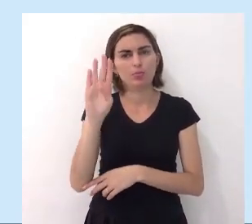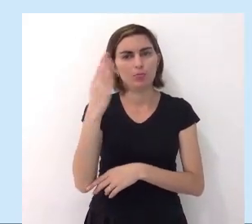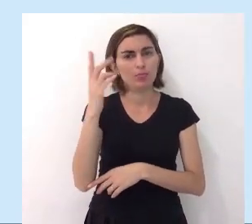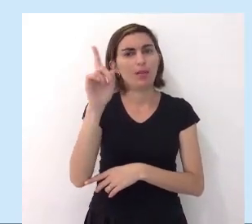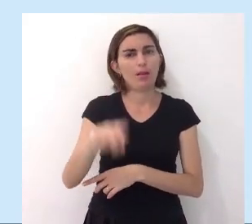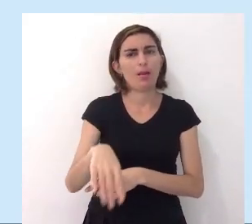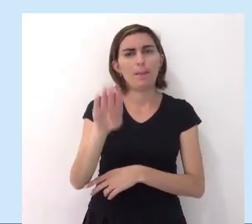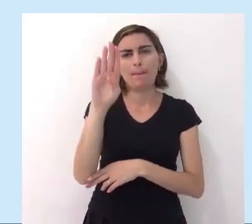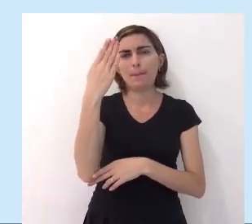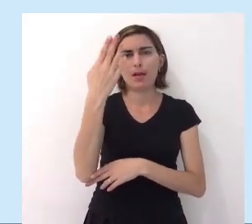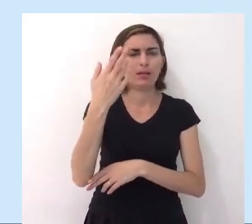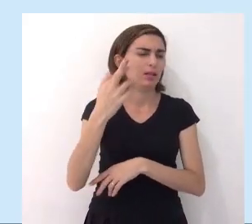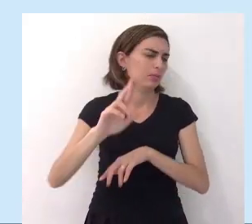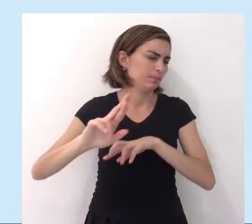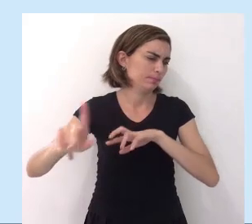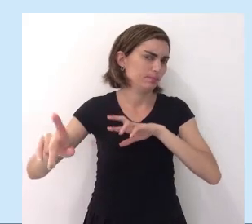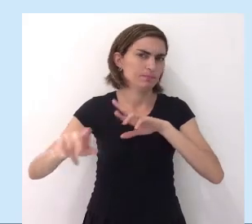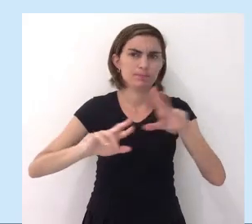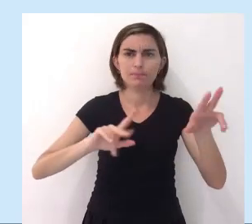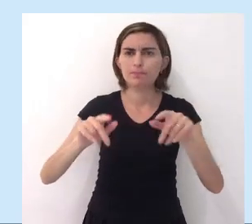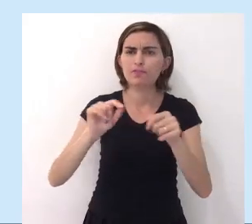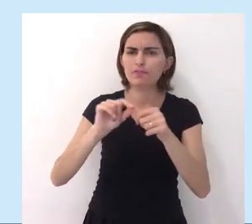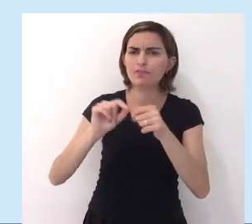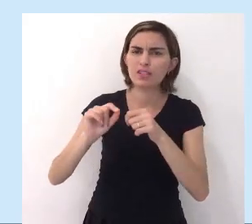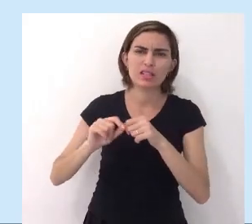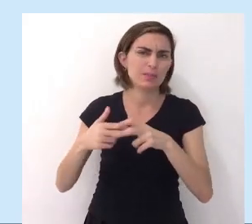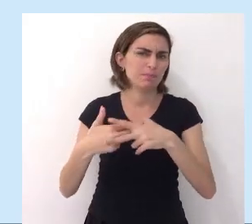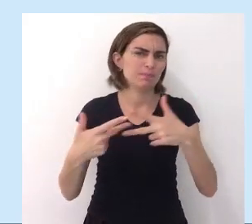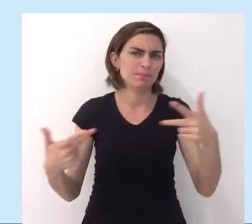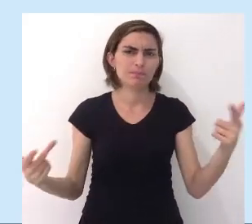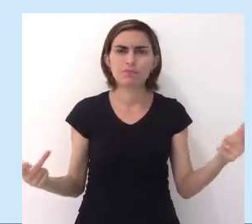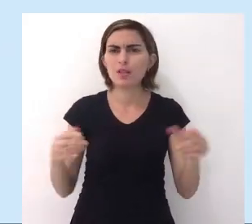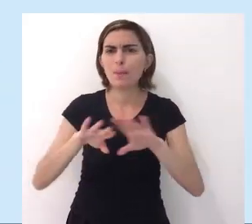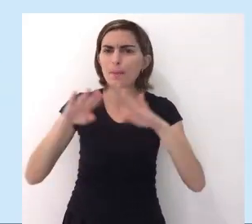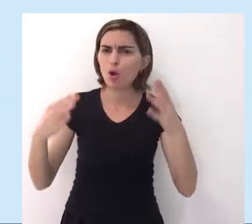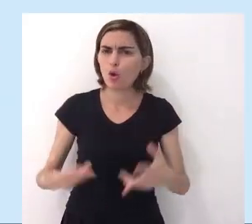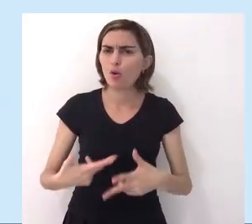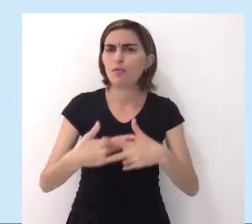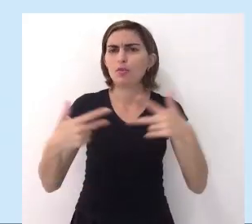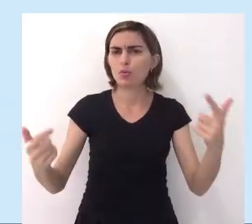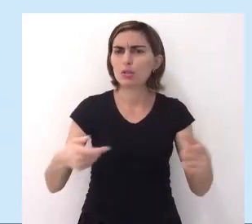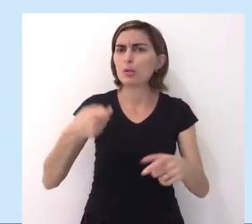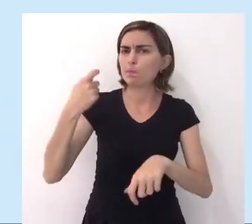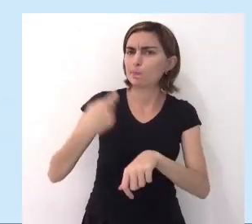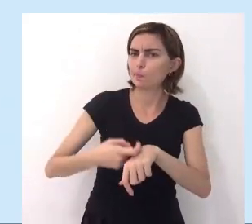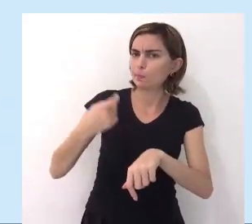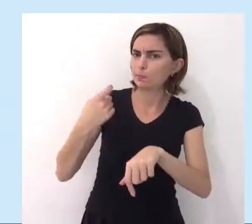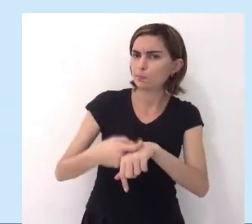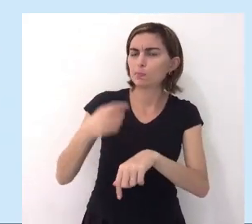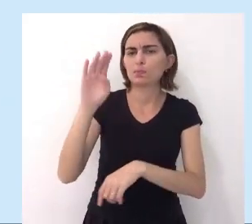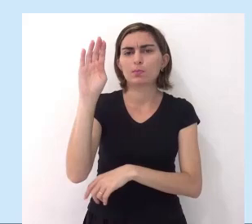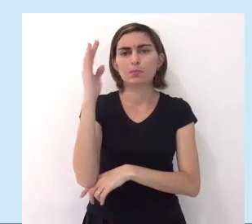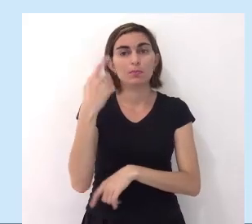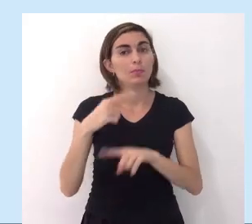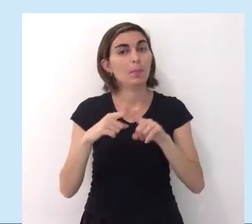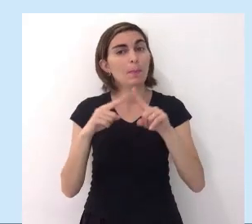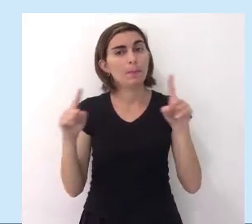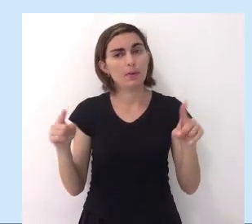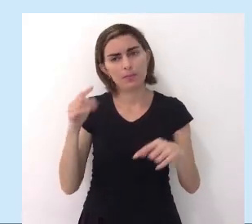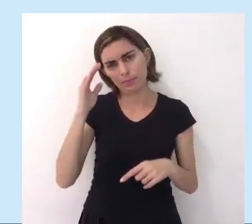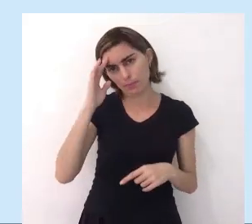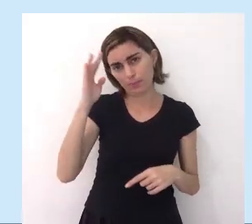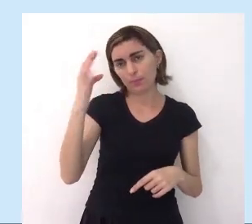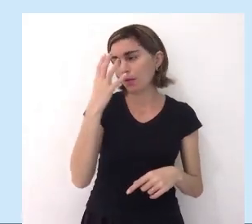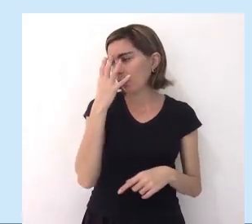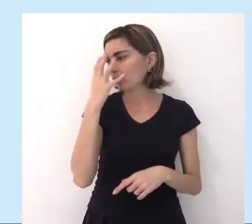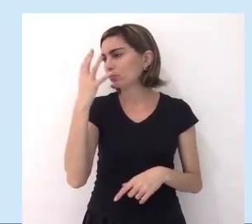uma madeira muito diversificada, tá? Servia para fazer muitas coisas, móveis, é uma madeira muito resistente, tá? Mas a principal